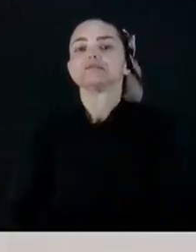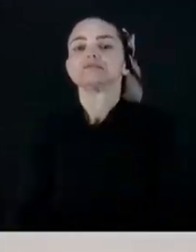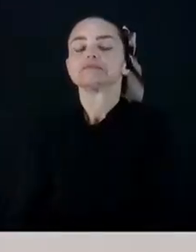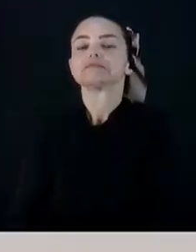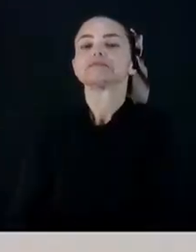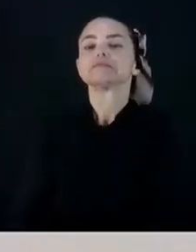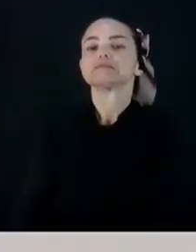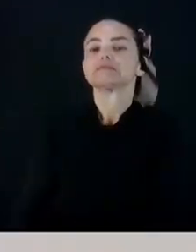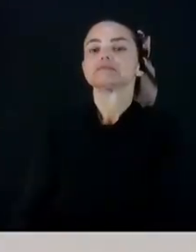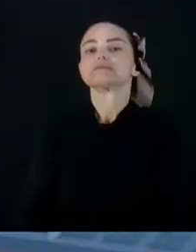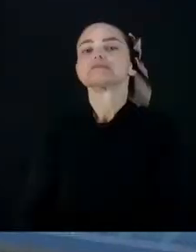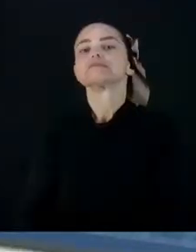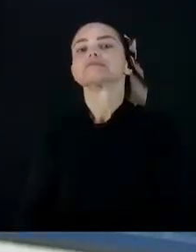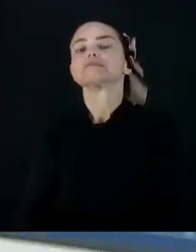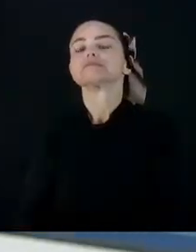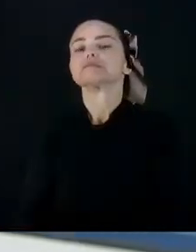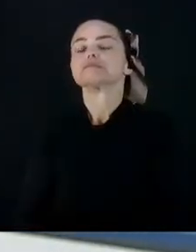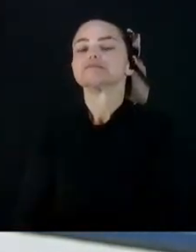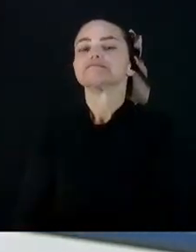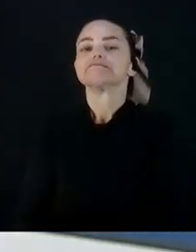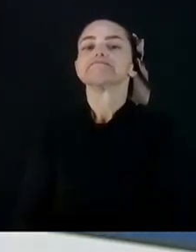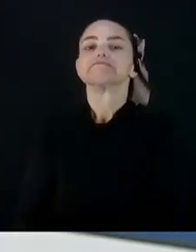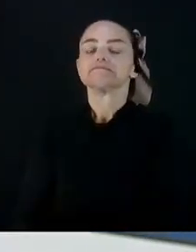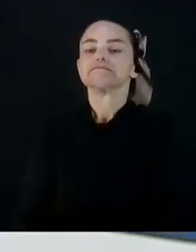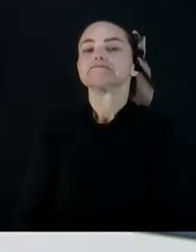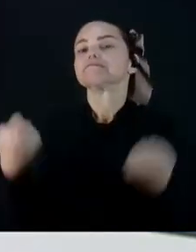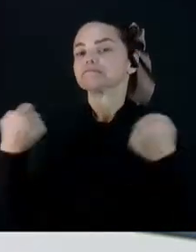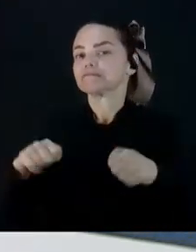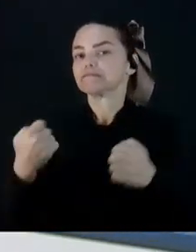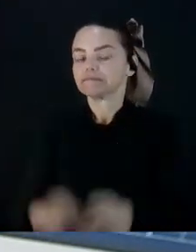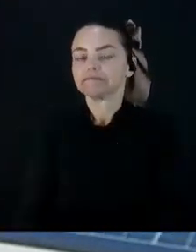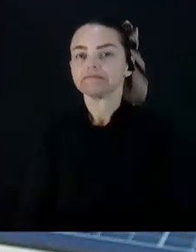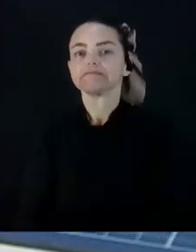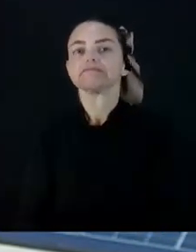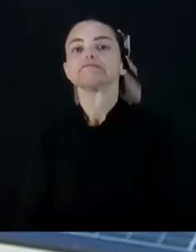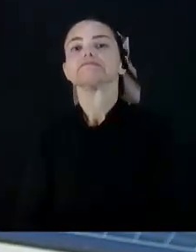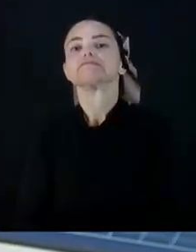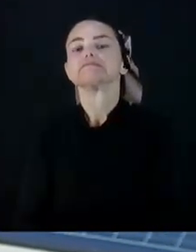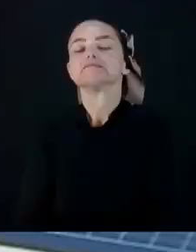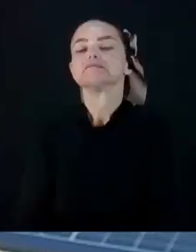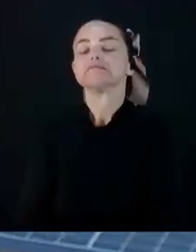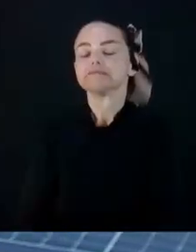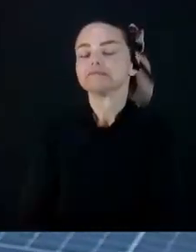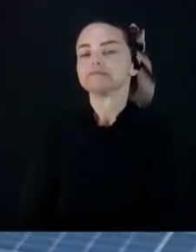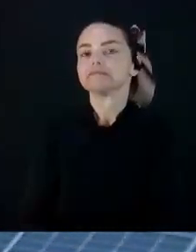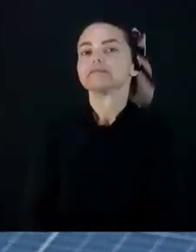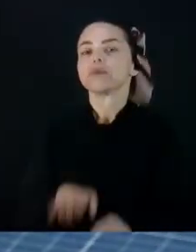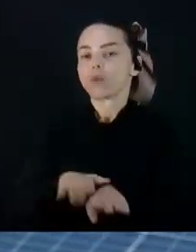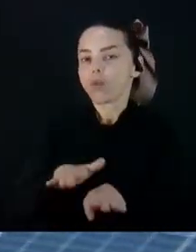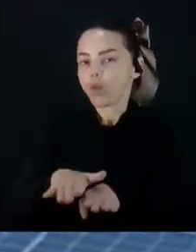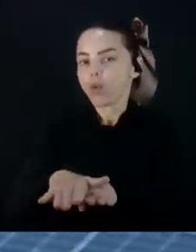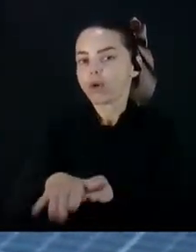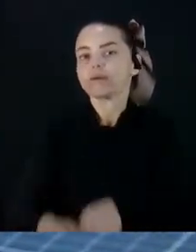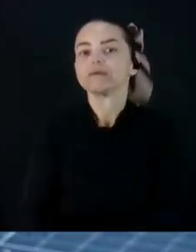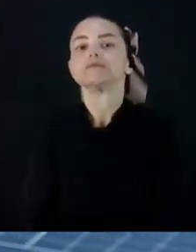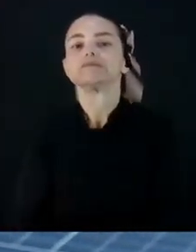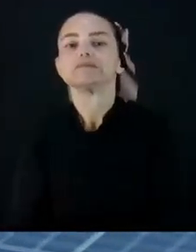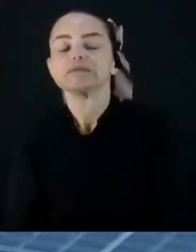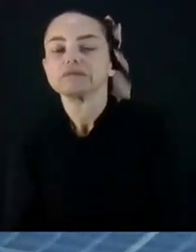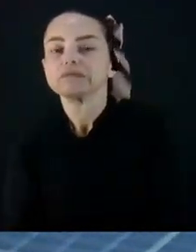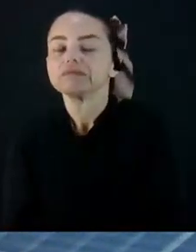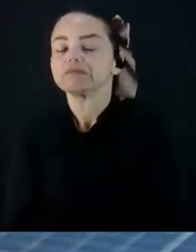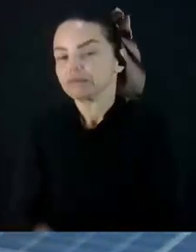fora nesse tecido nas laterais, deixando uma margem no lado do forro, porque então aqui vai ser a parte principal